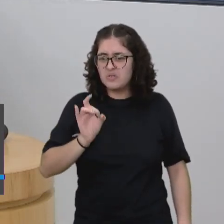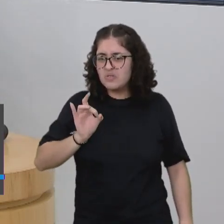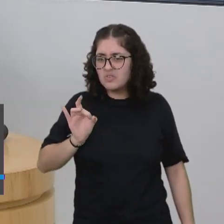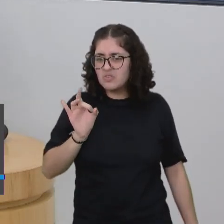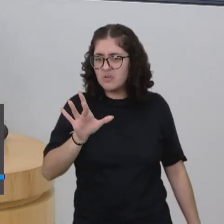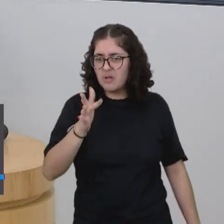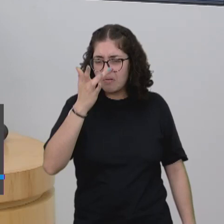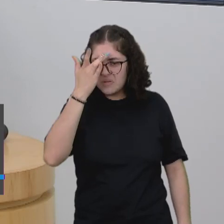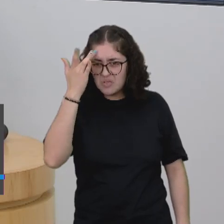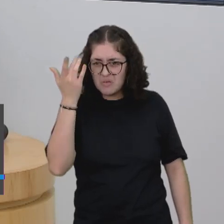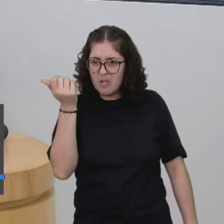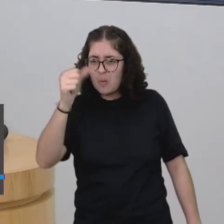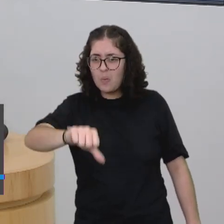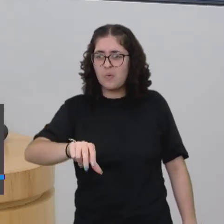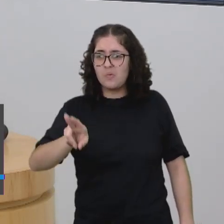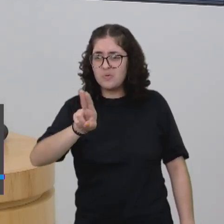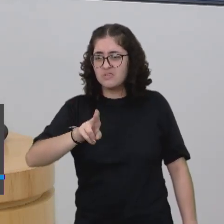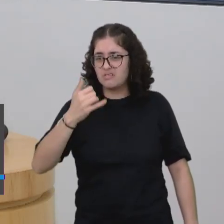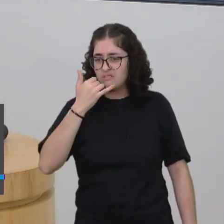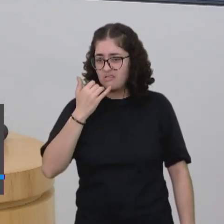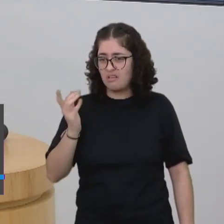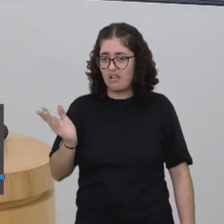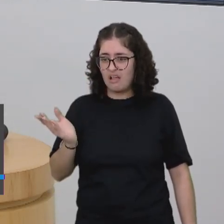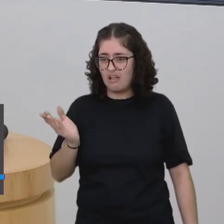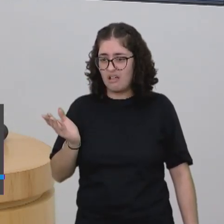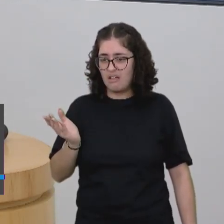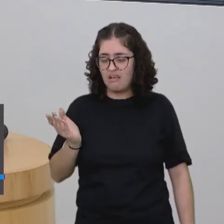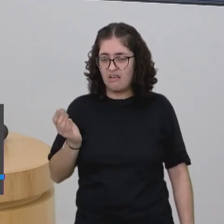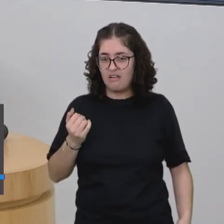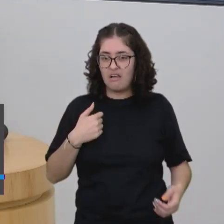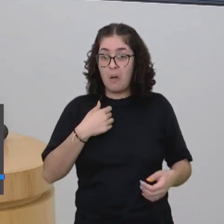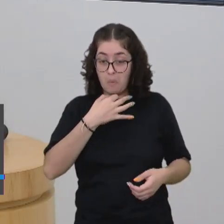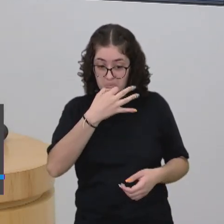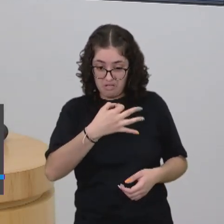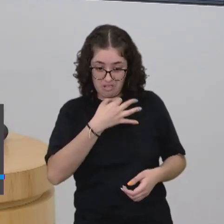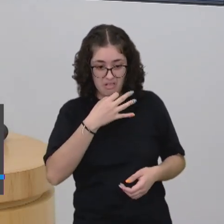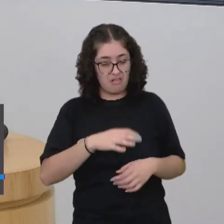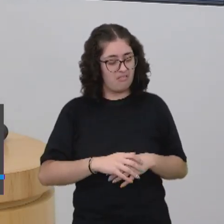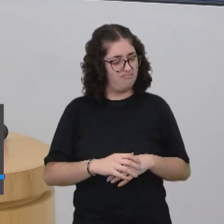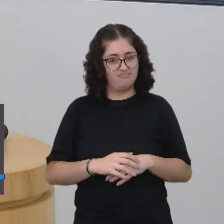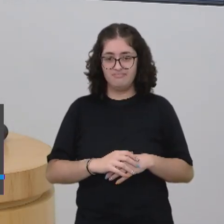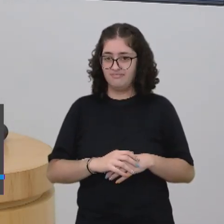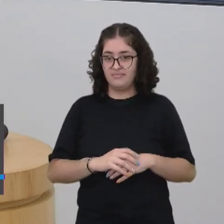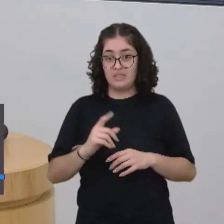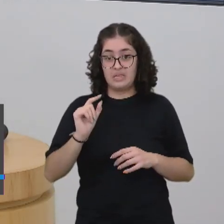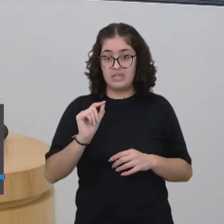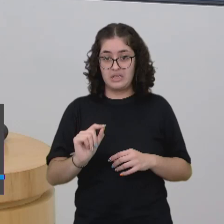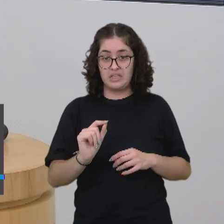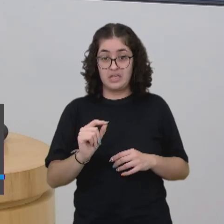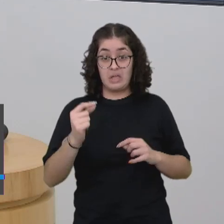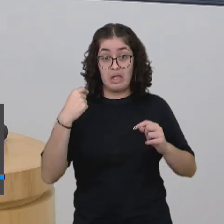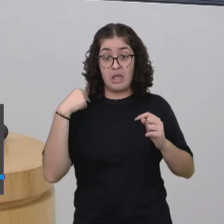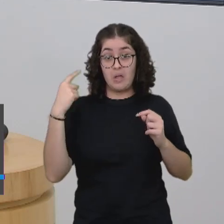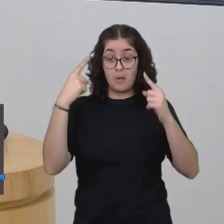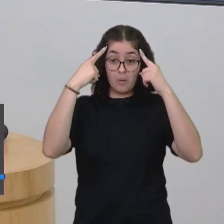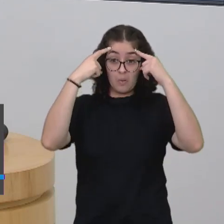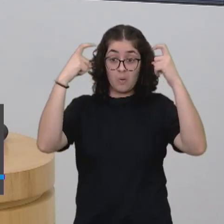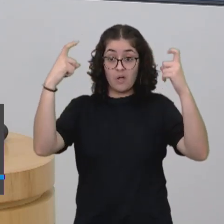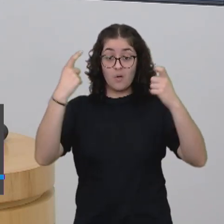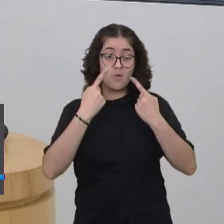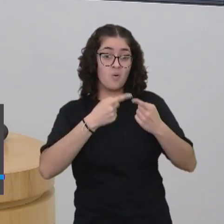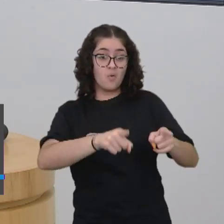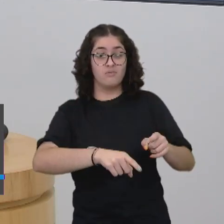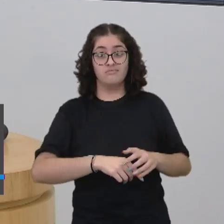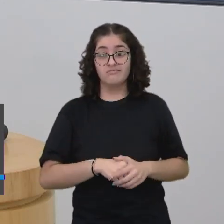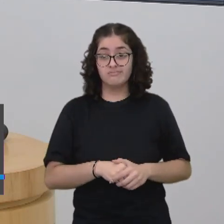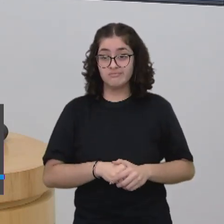gente inútil usa esse celular, eu não tô dando a minha opinião, eu não estou me expressando, eu estou sendo violenta.